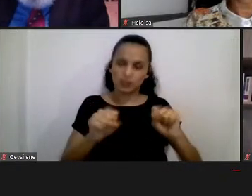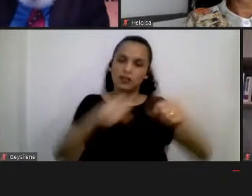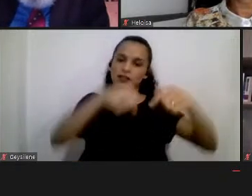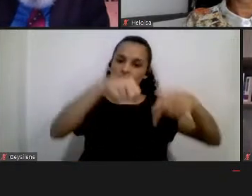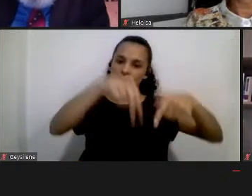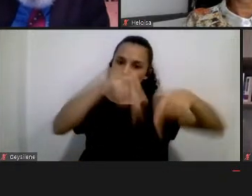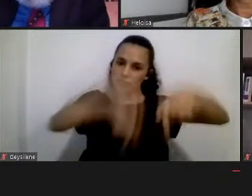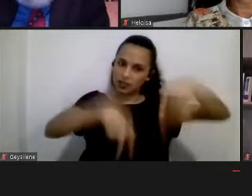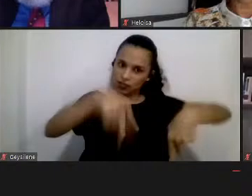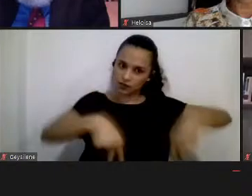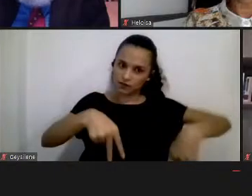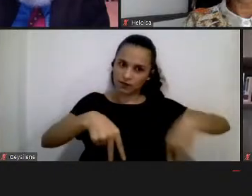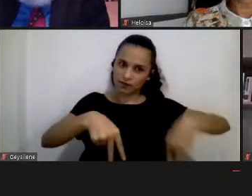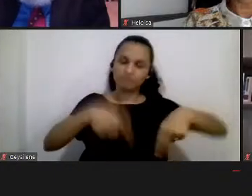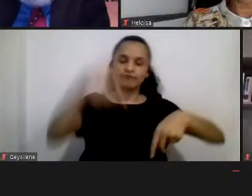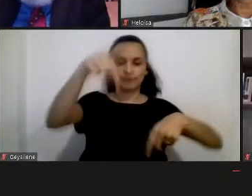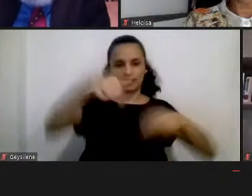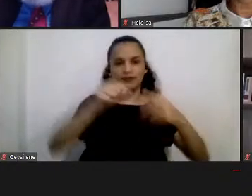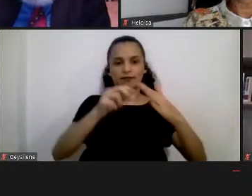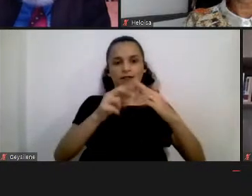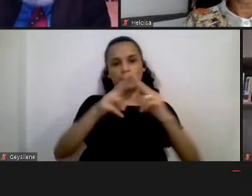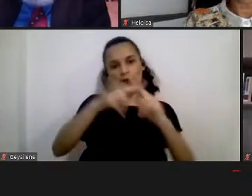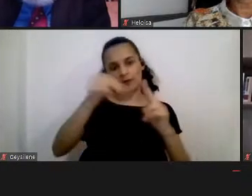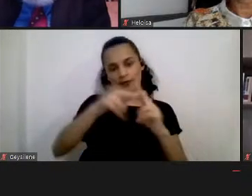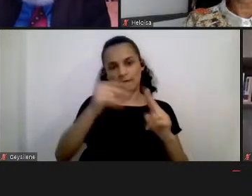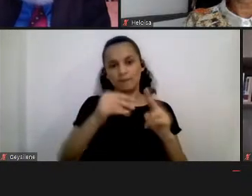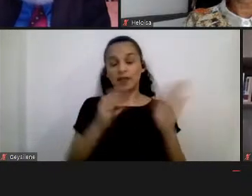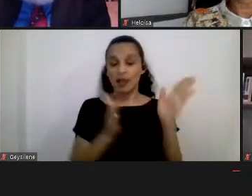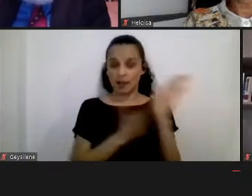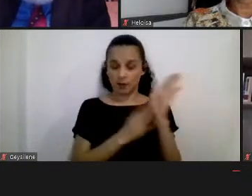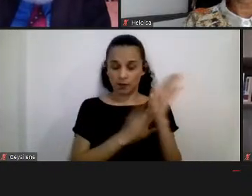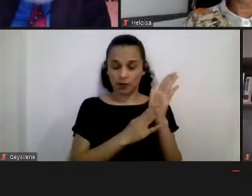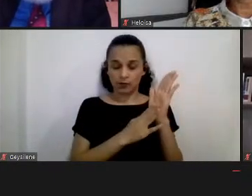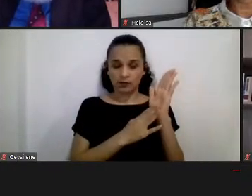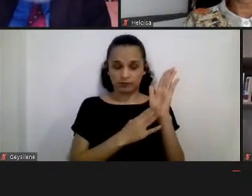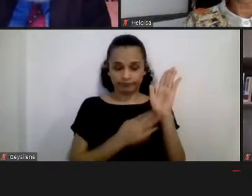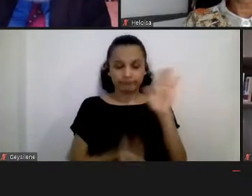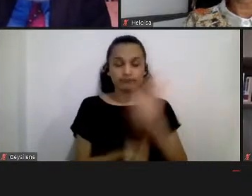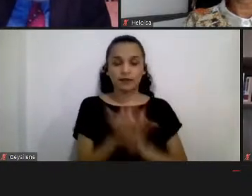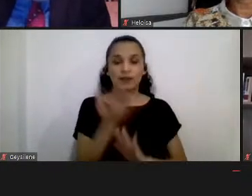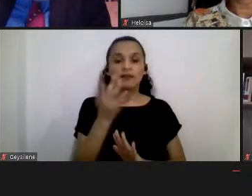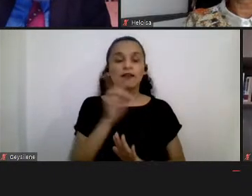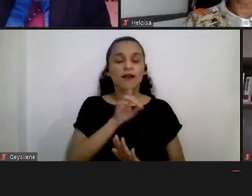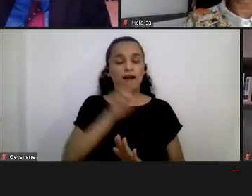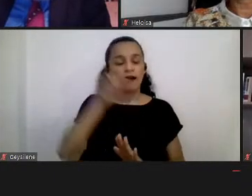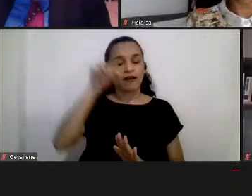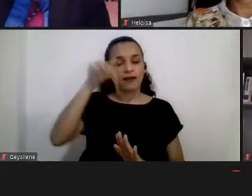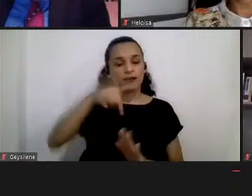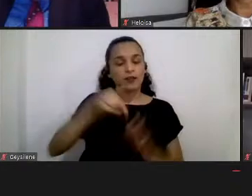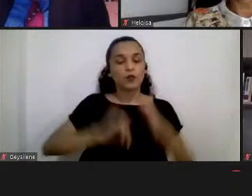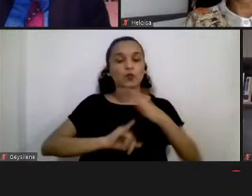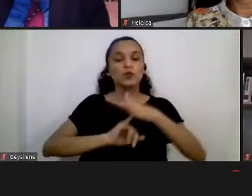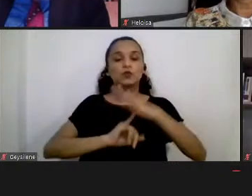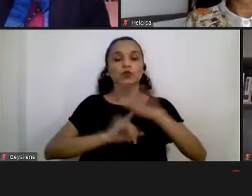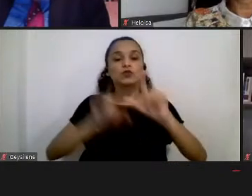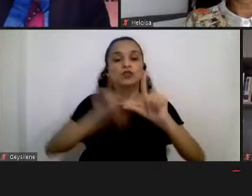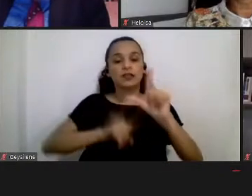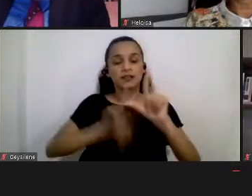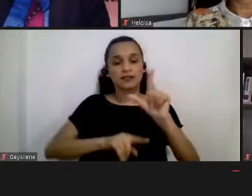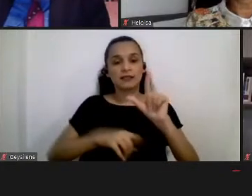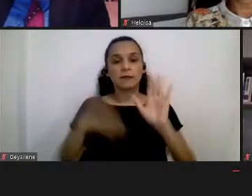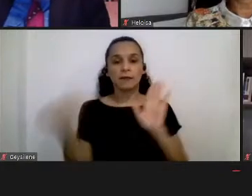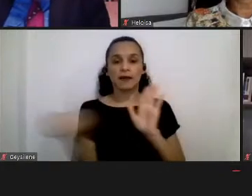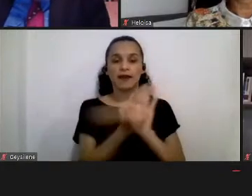de outorga deste título surgiu no Instituto de Letras da UNB, como forma de celebrar o marco de 100